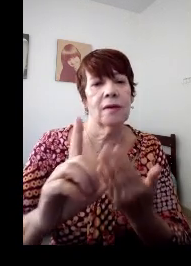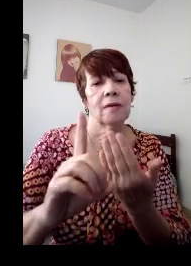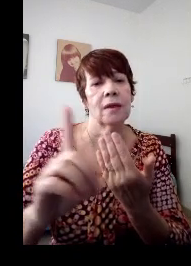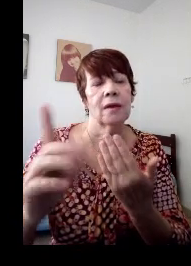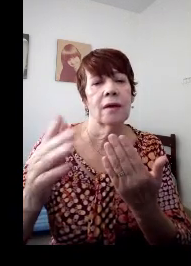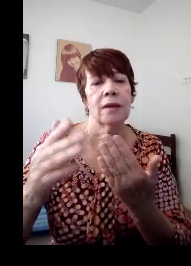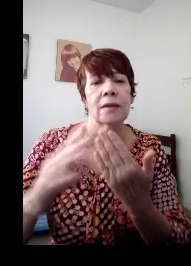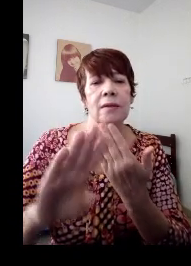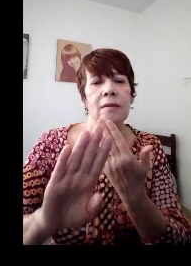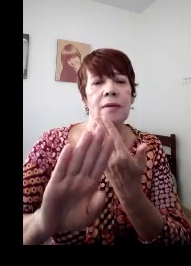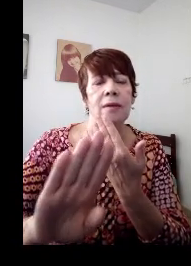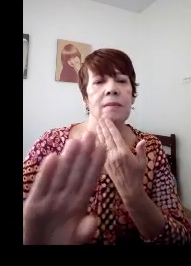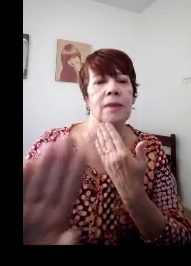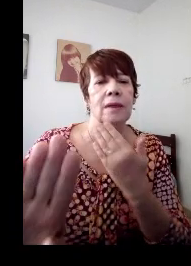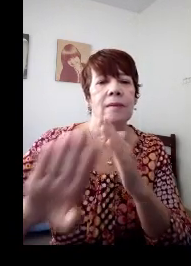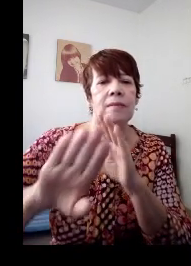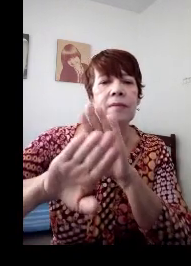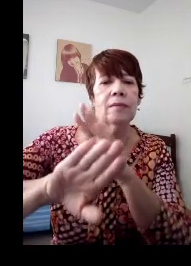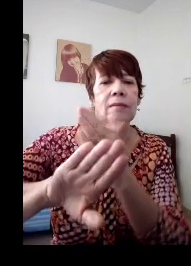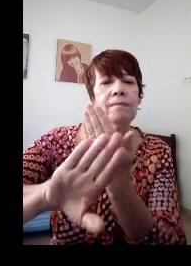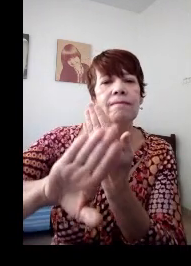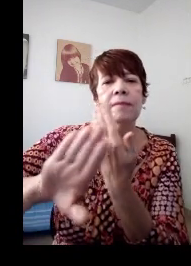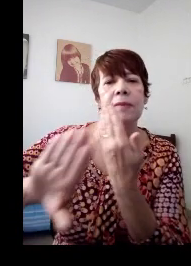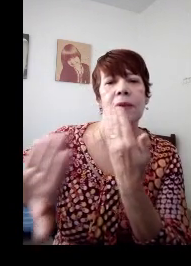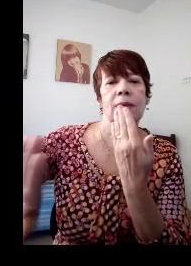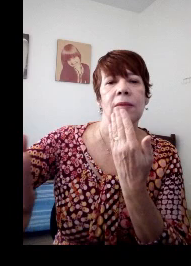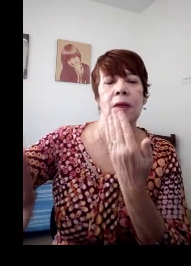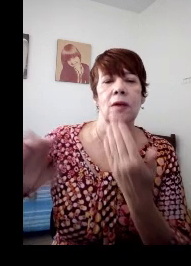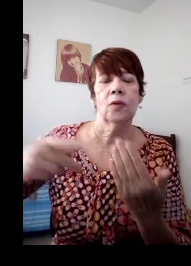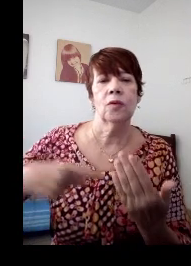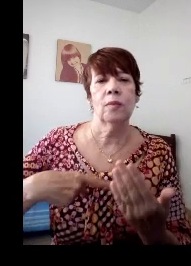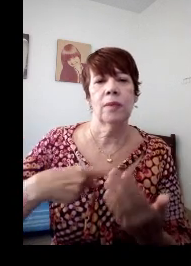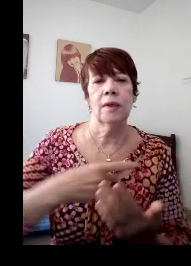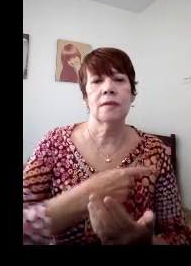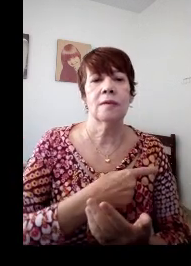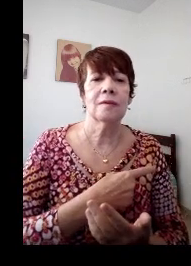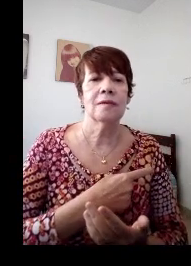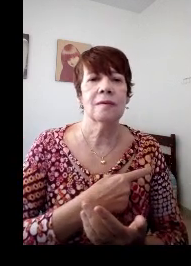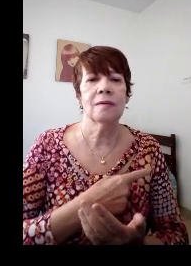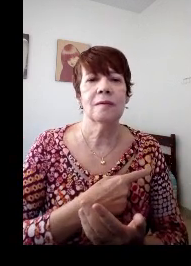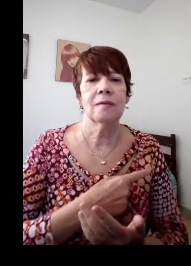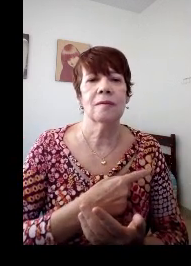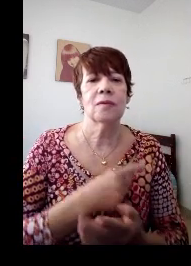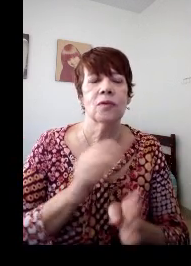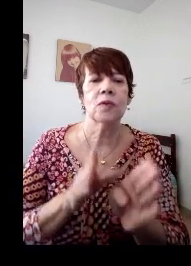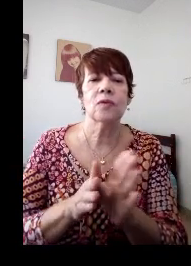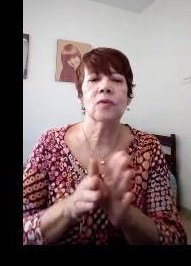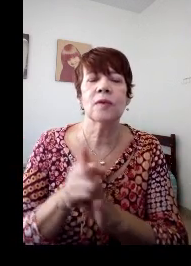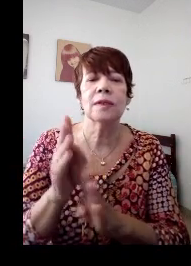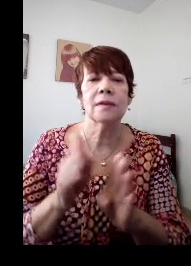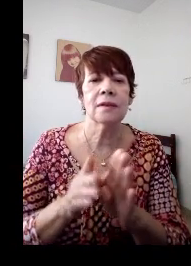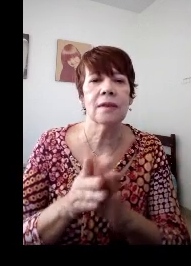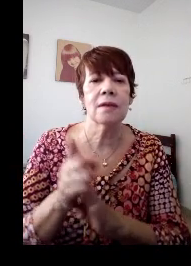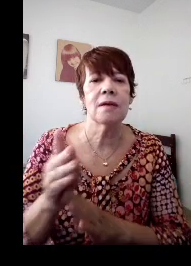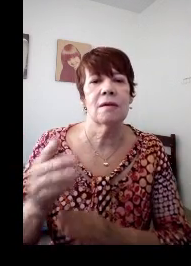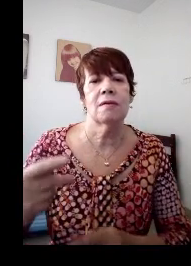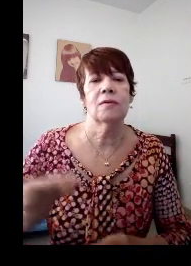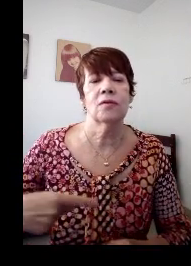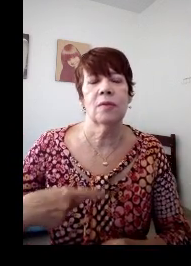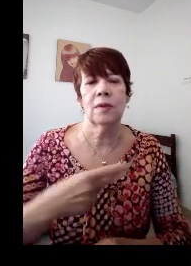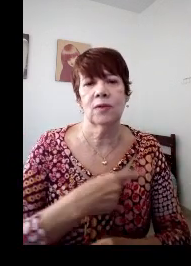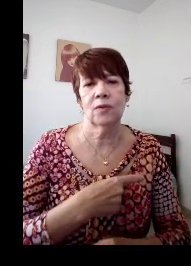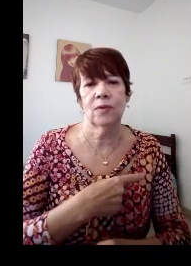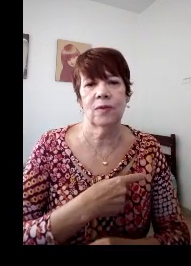troco ideias, do estudo da palavra, das reuniões de oração. Então, sempre que eu